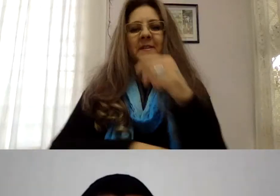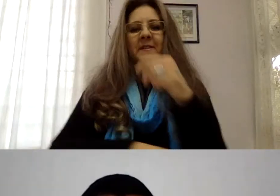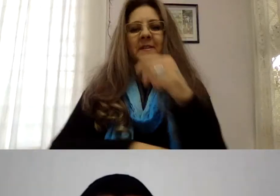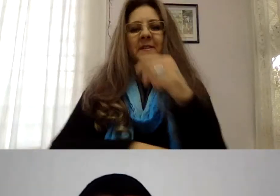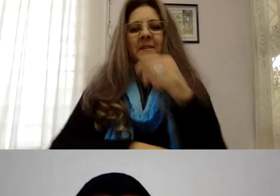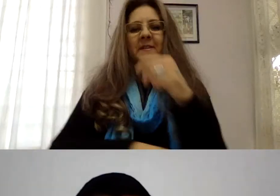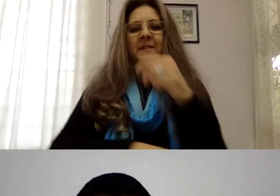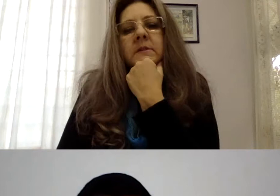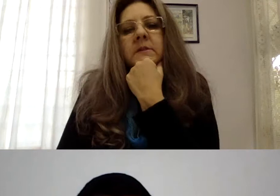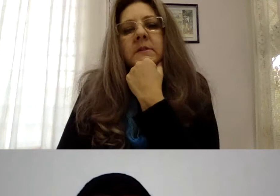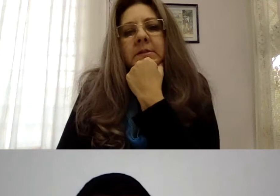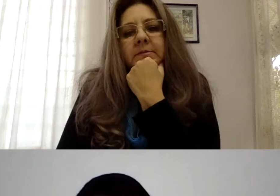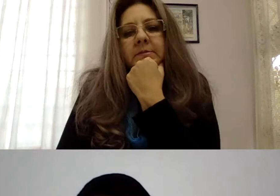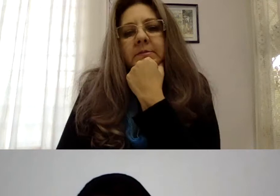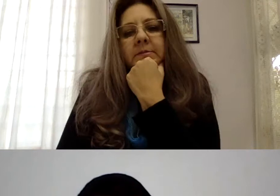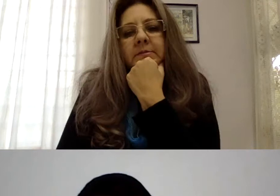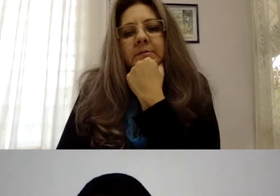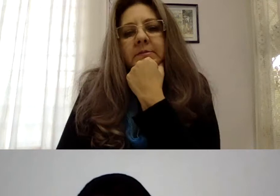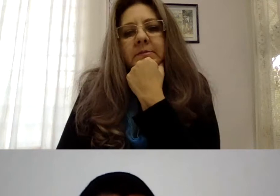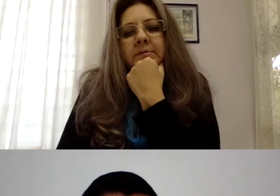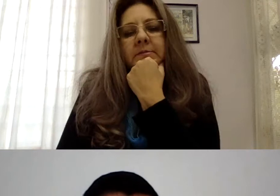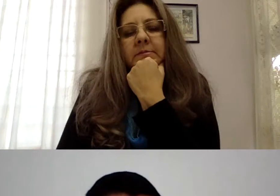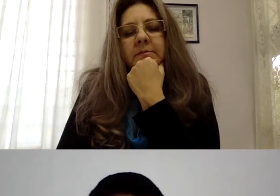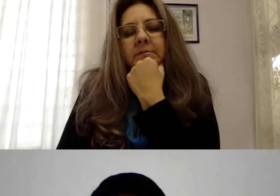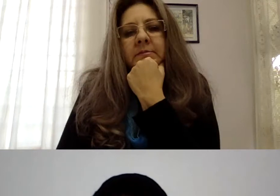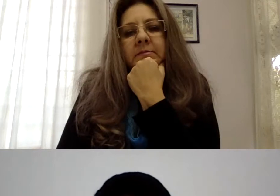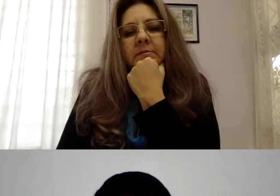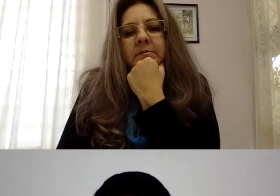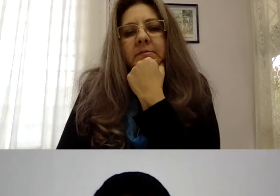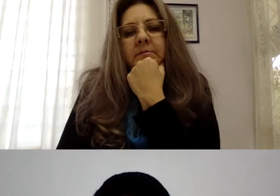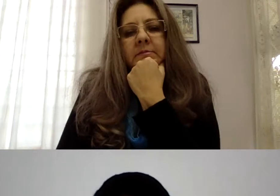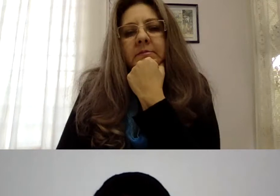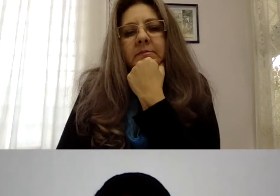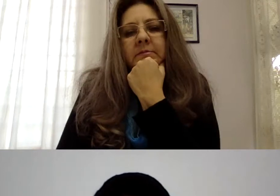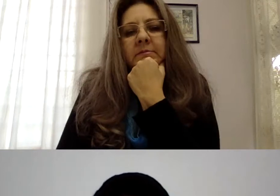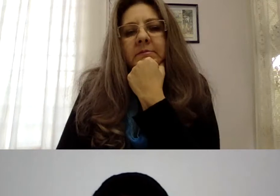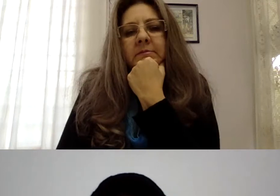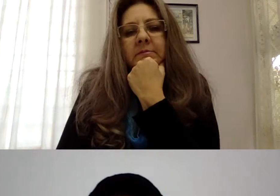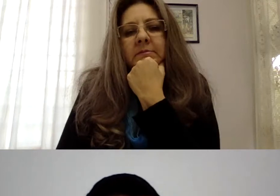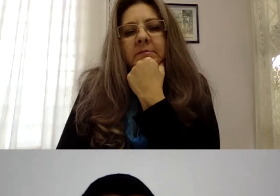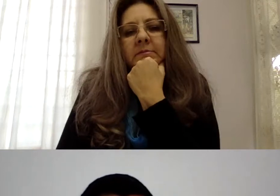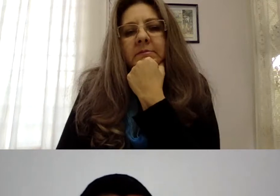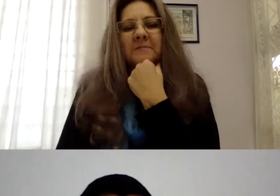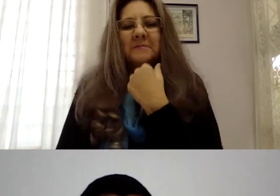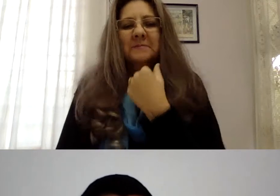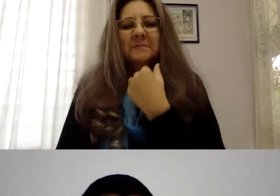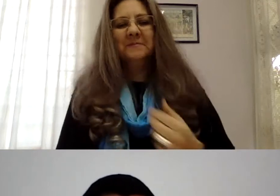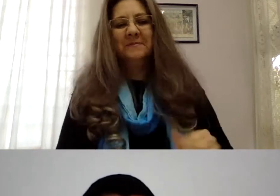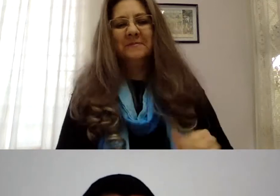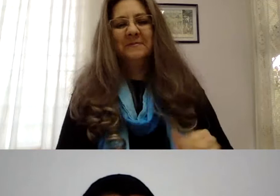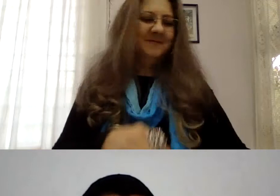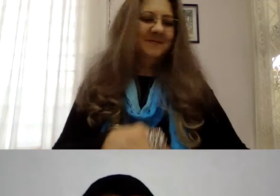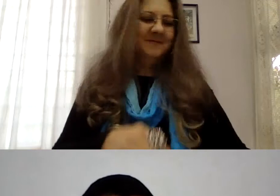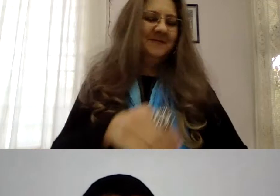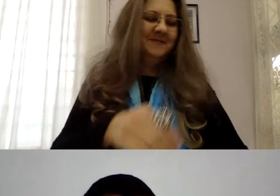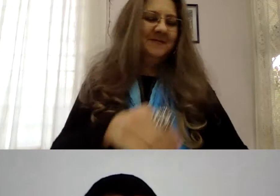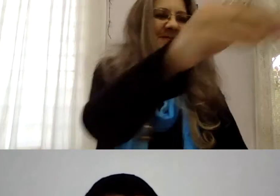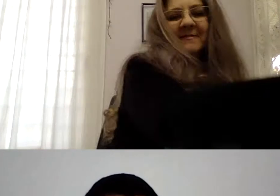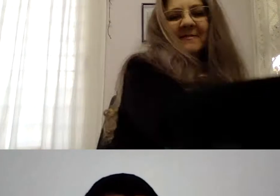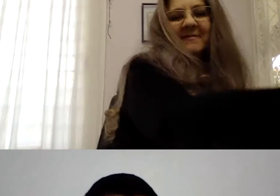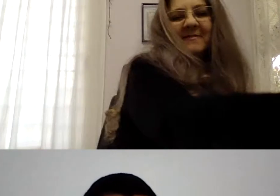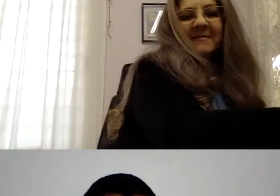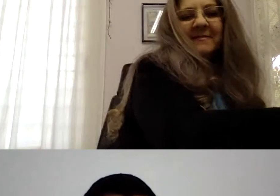quer dizer, objeto, como objeto pode adquirir uma outra vida, um outro significado,